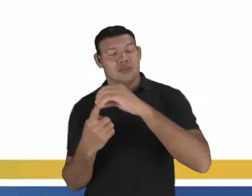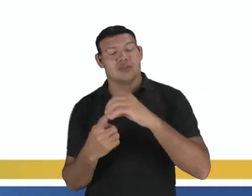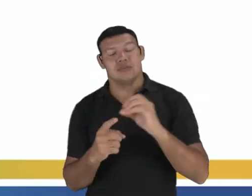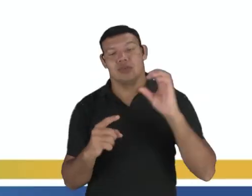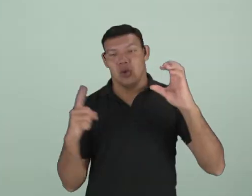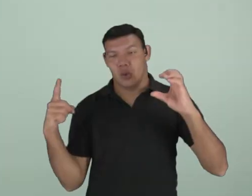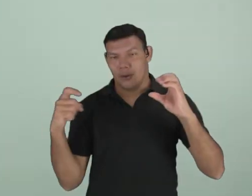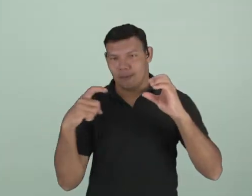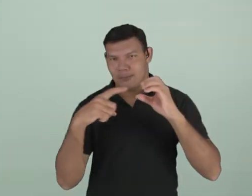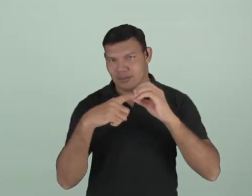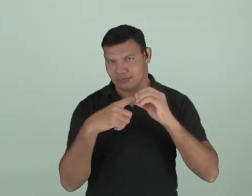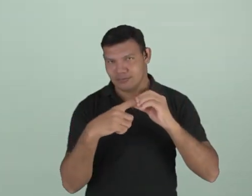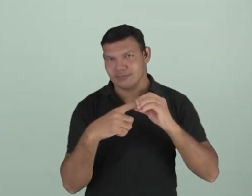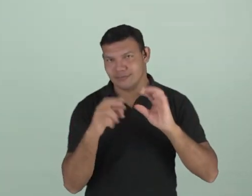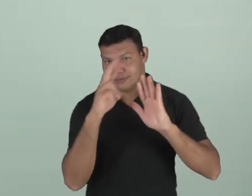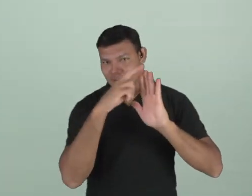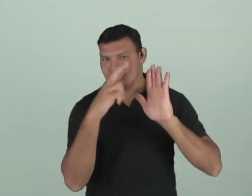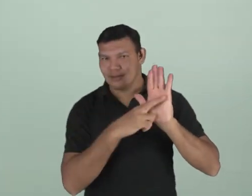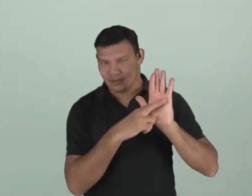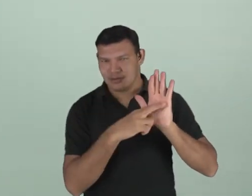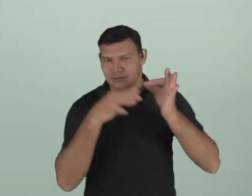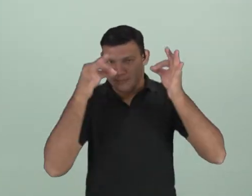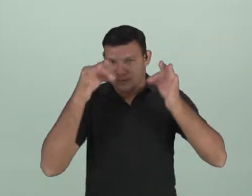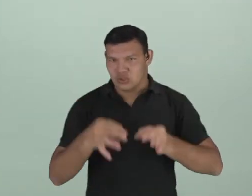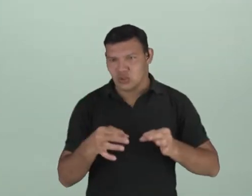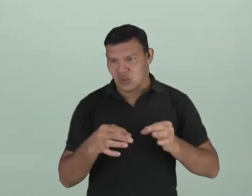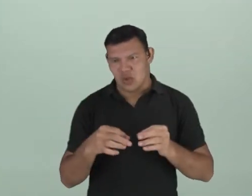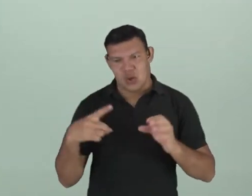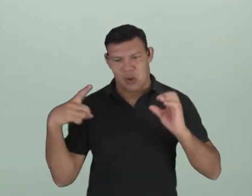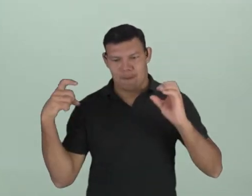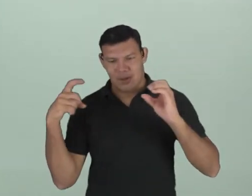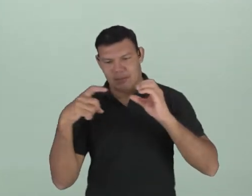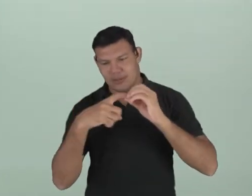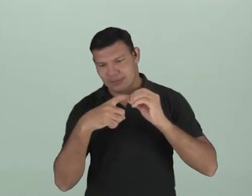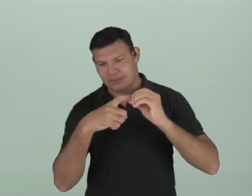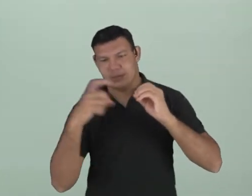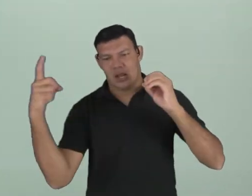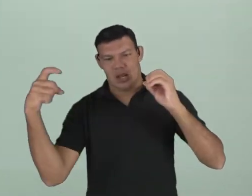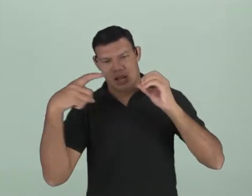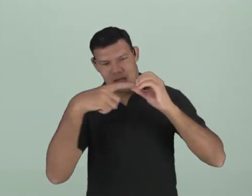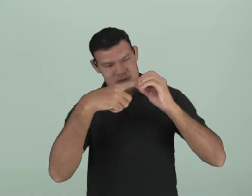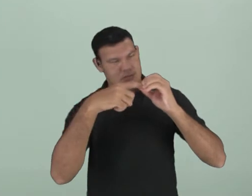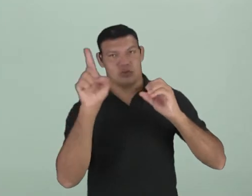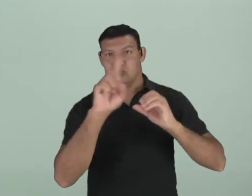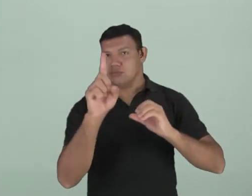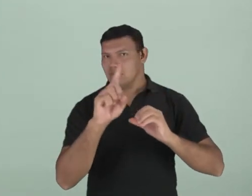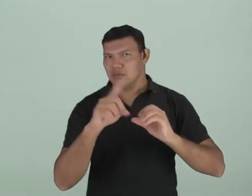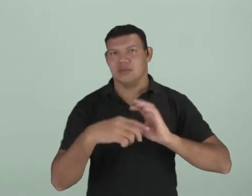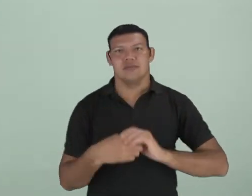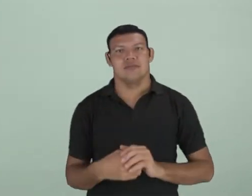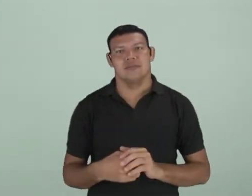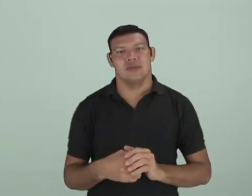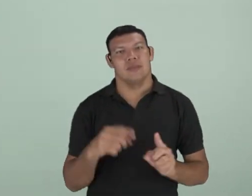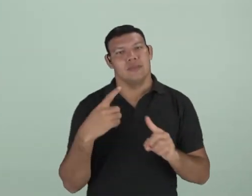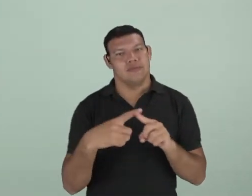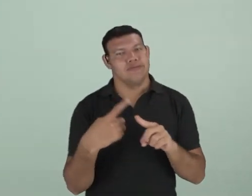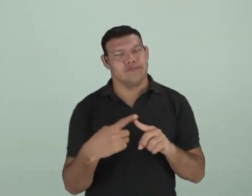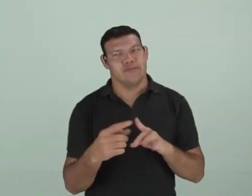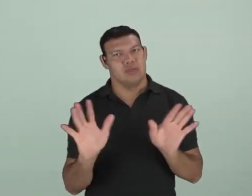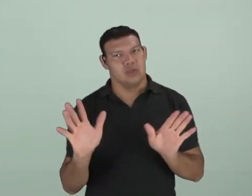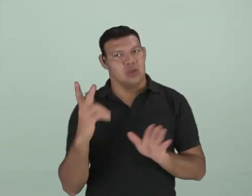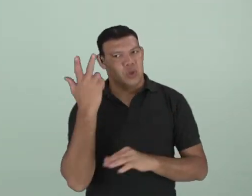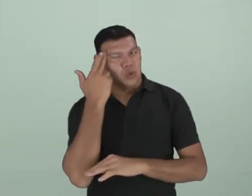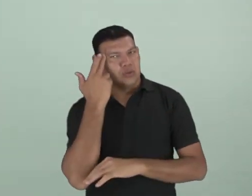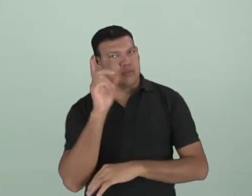sempre vai penetrar somente uma voz tu não pode ocorrer de dois no matozoides penetrar em uma voz porque aí eu acordei uma anomalia